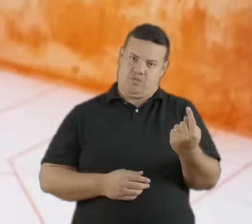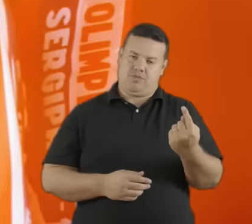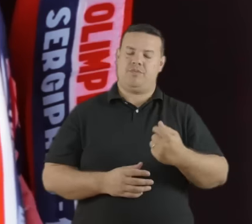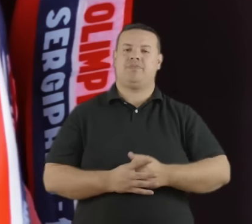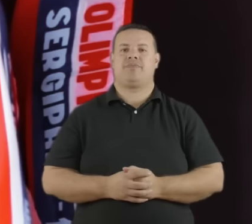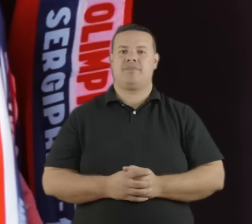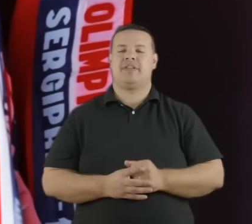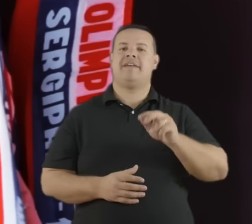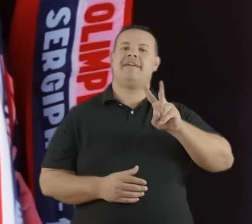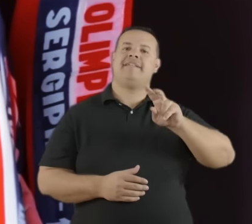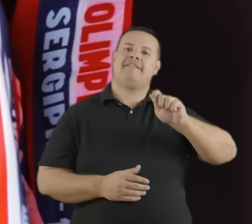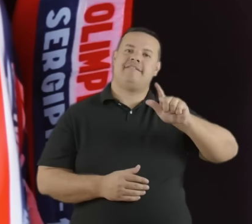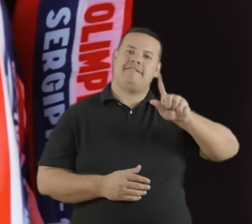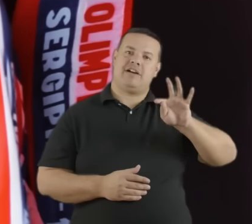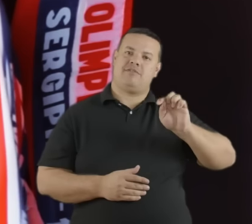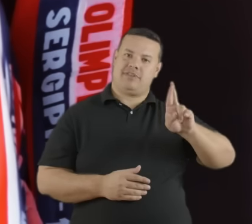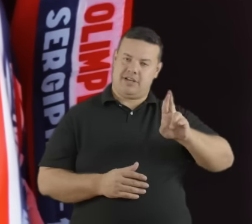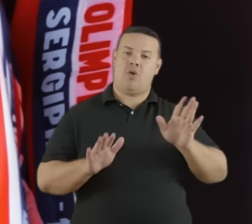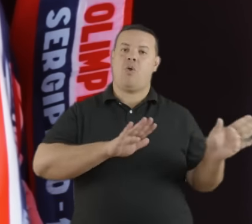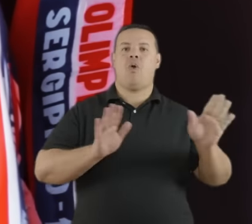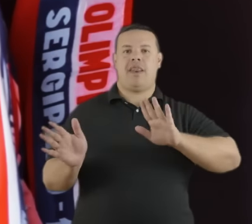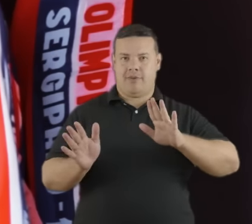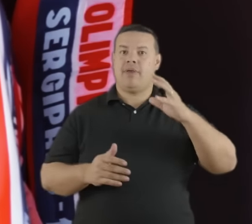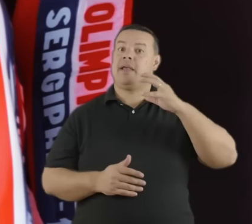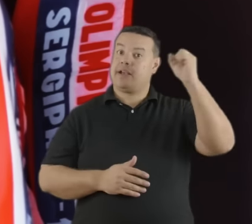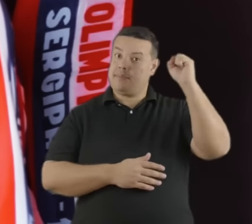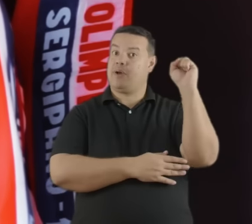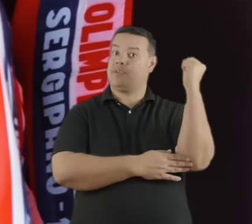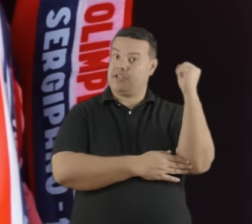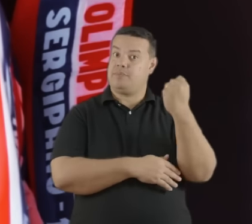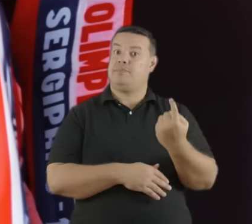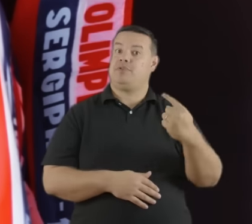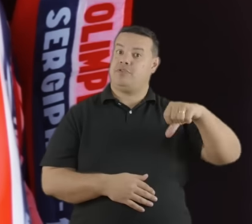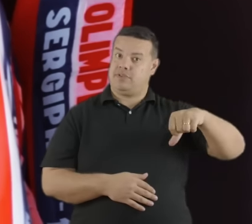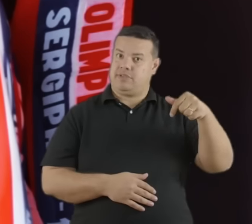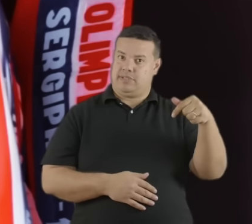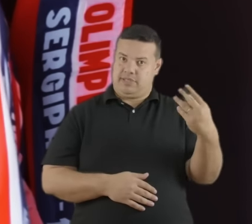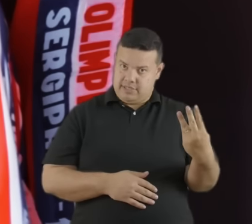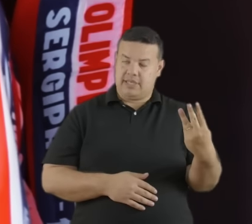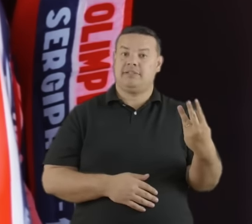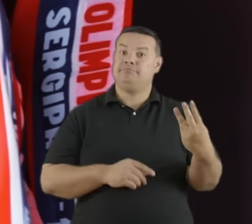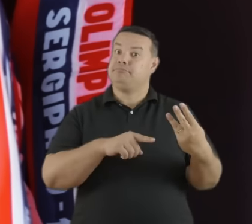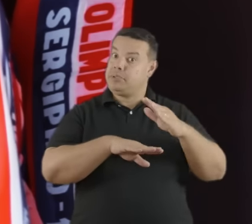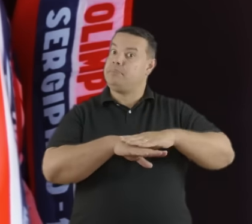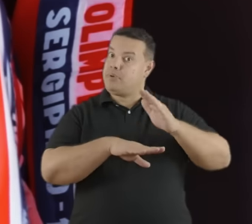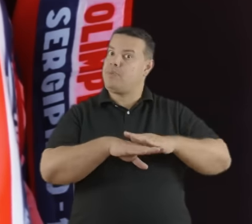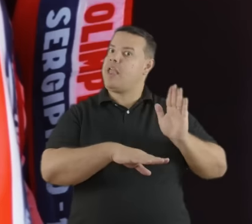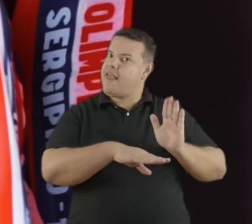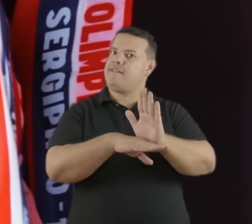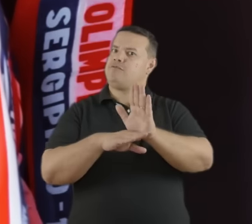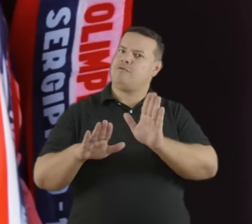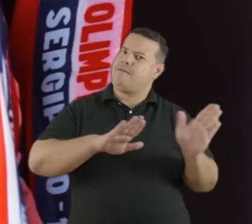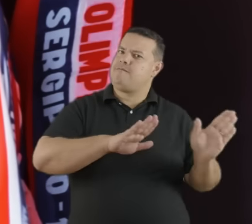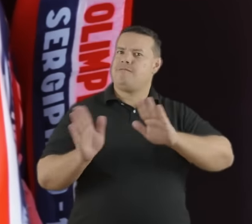1971. Walter, goleiro, campeão sergipano em 1973, foi um dos heróis